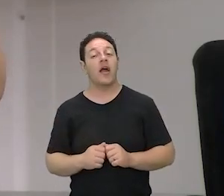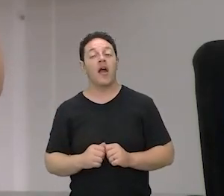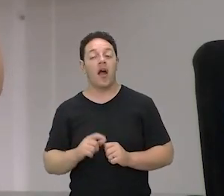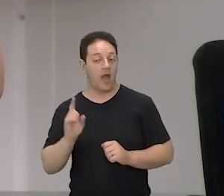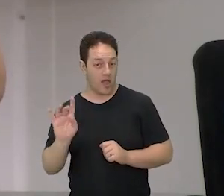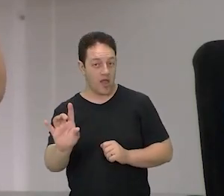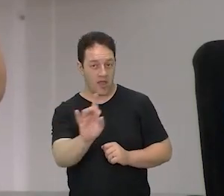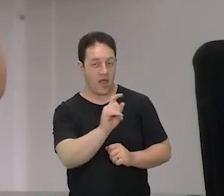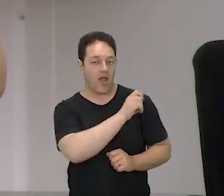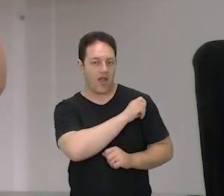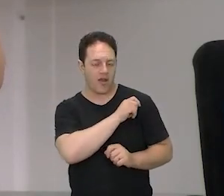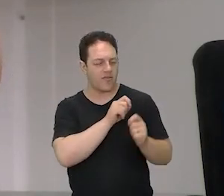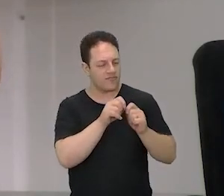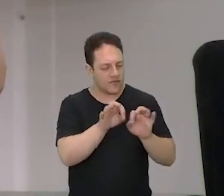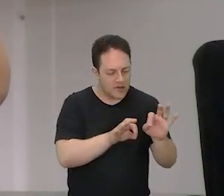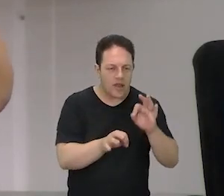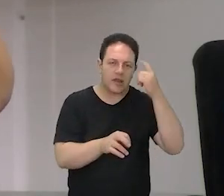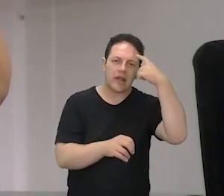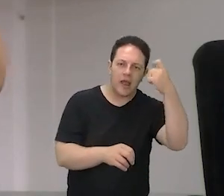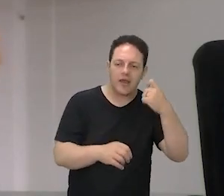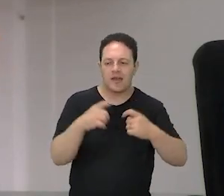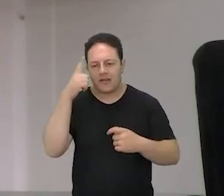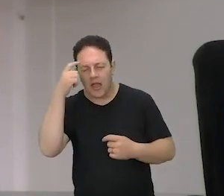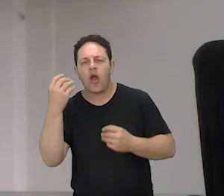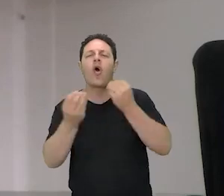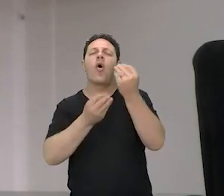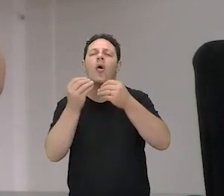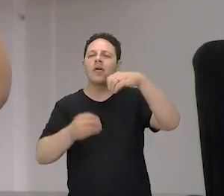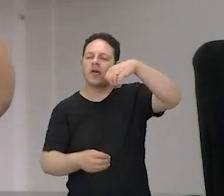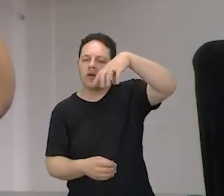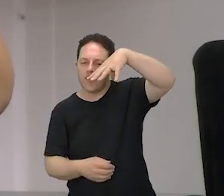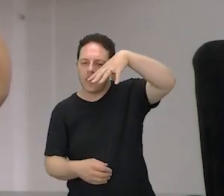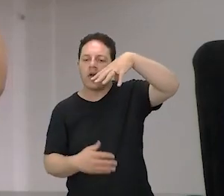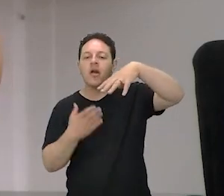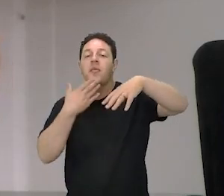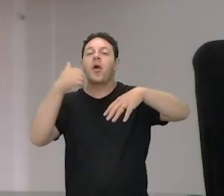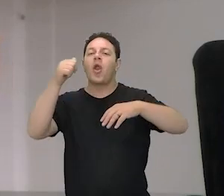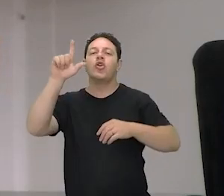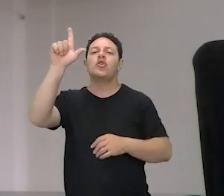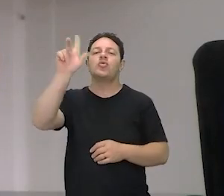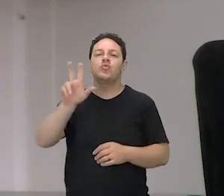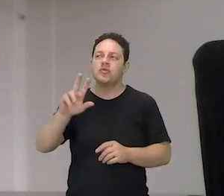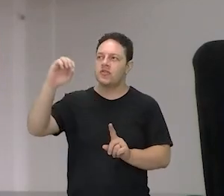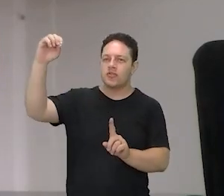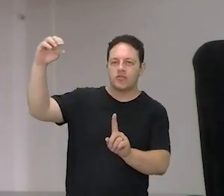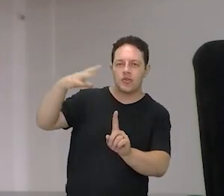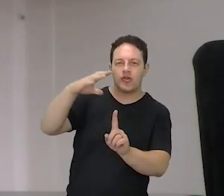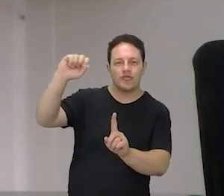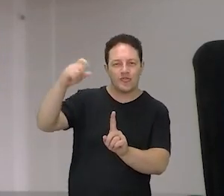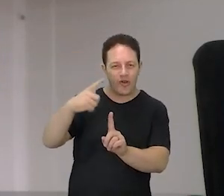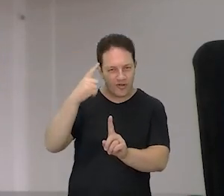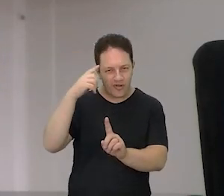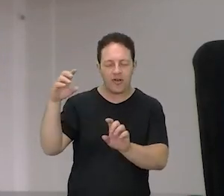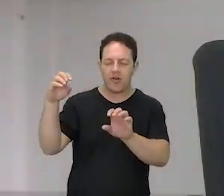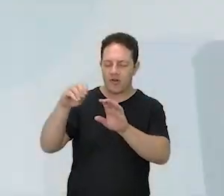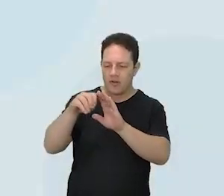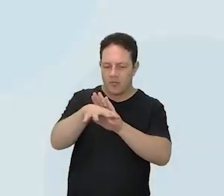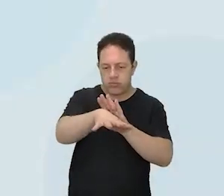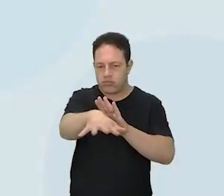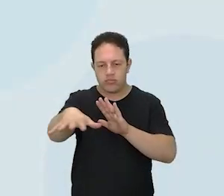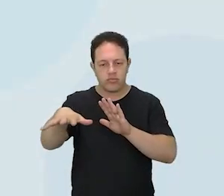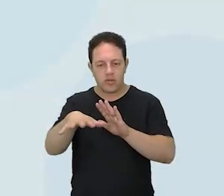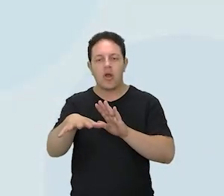trazia uma ideia para iluminar, para entrar melhor a luz solar, captar a